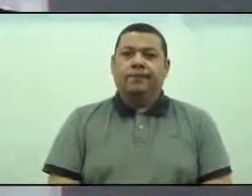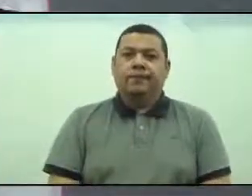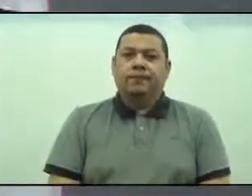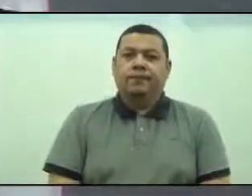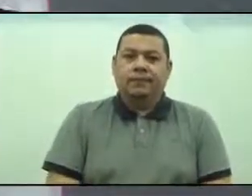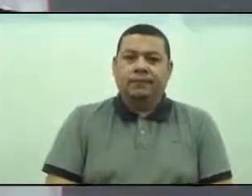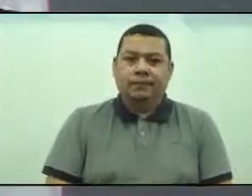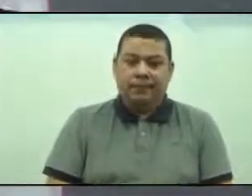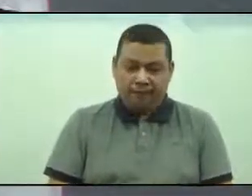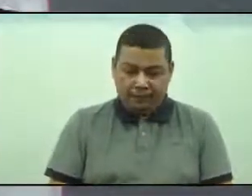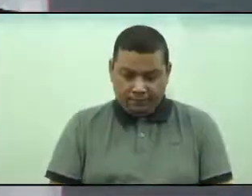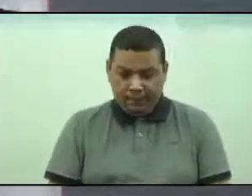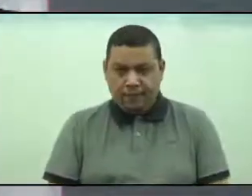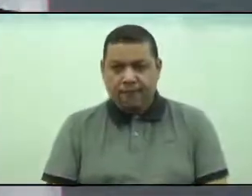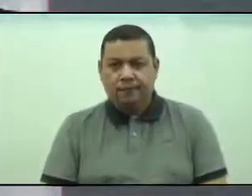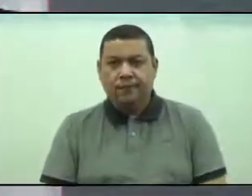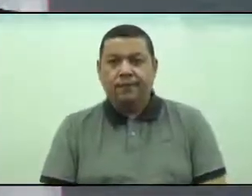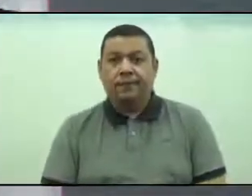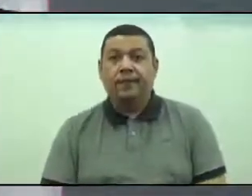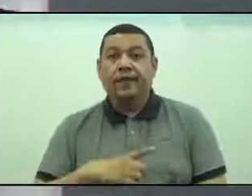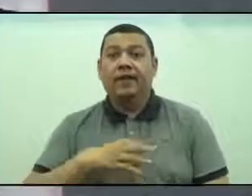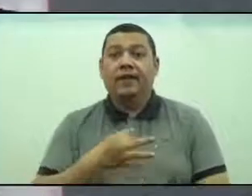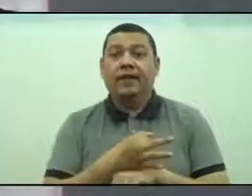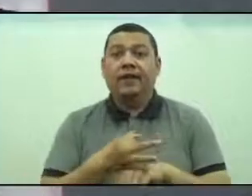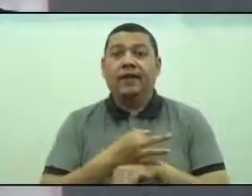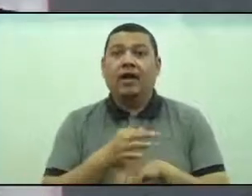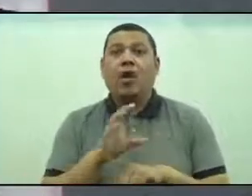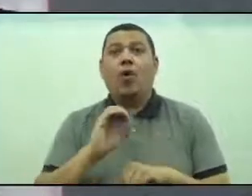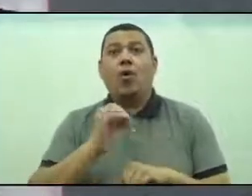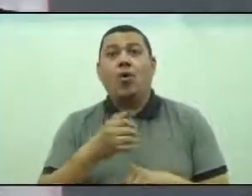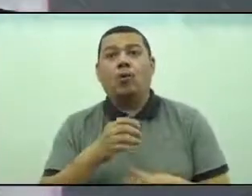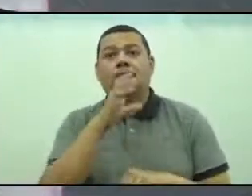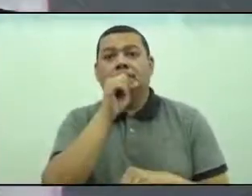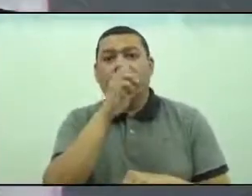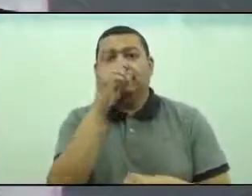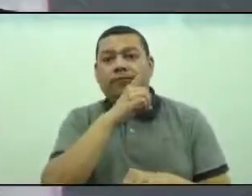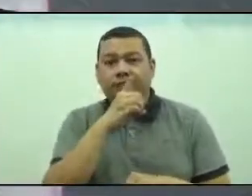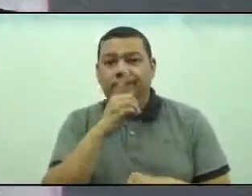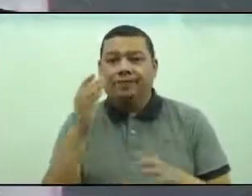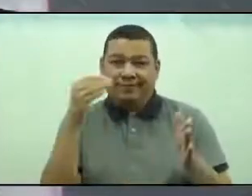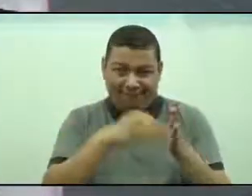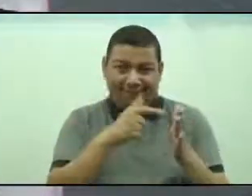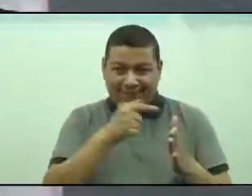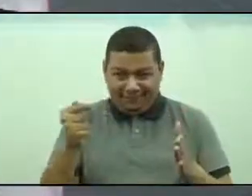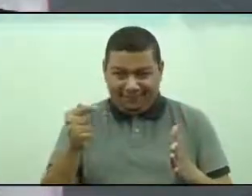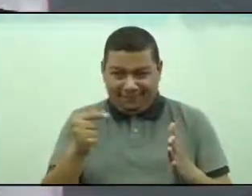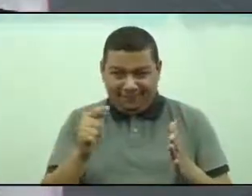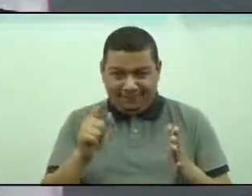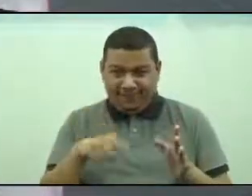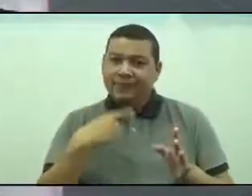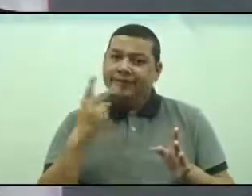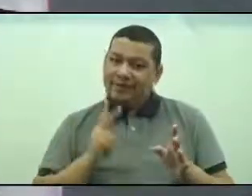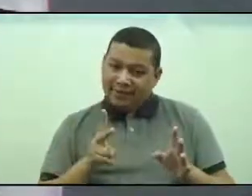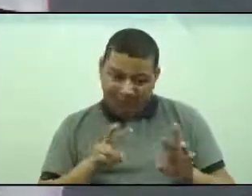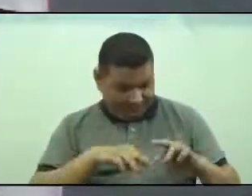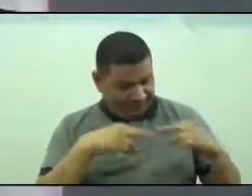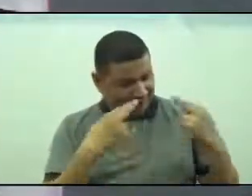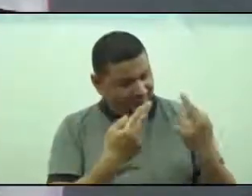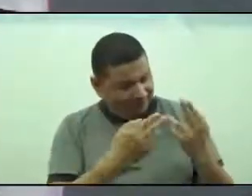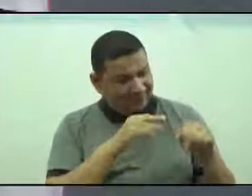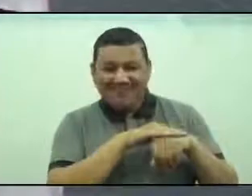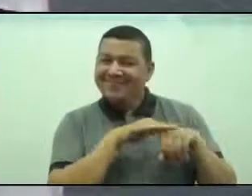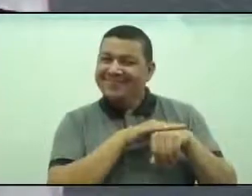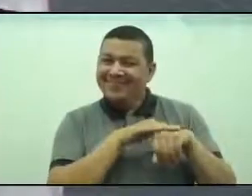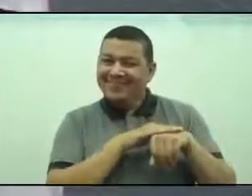forma de nós, quando chega no feriado ou no final de semana, nós estamos sempre nos aglomerando, então, por favor,